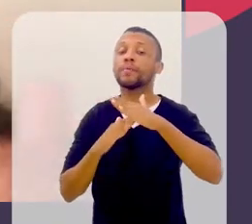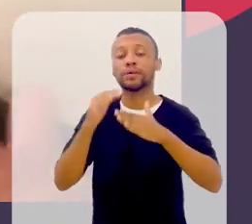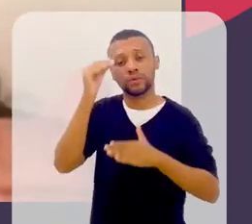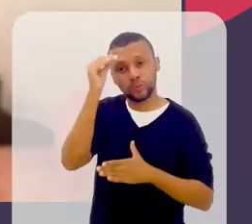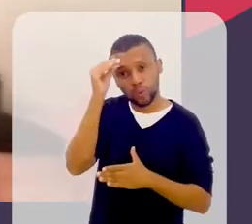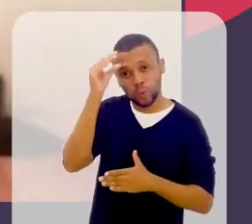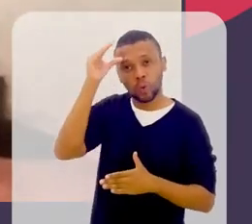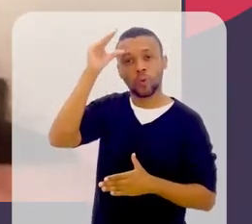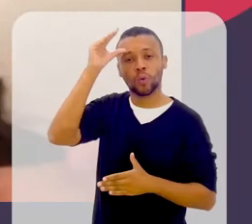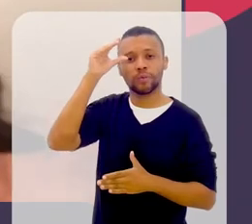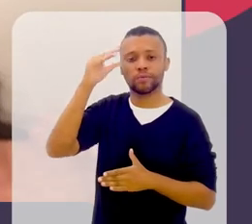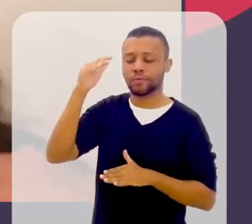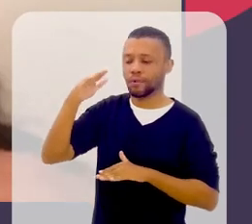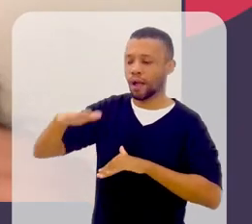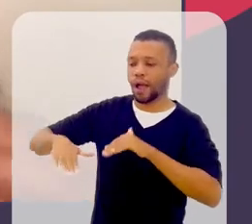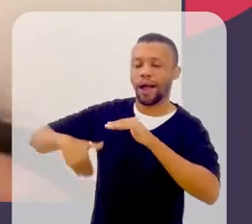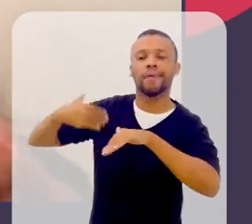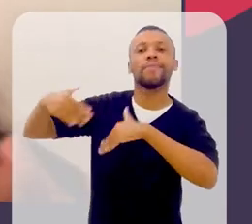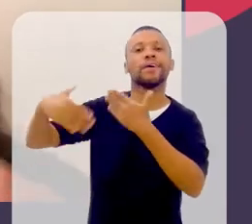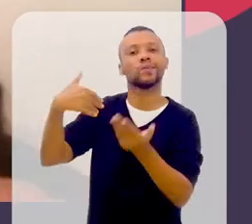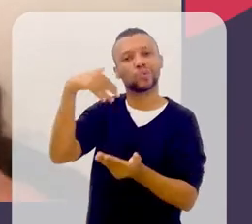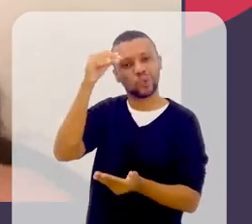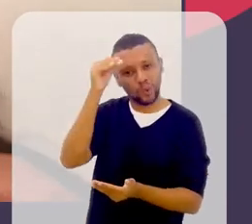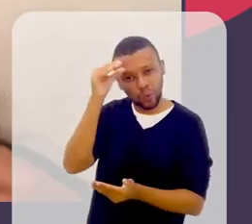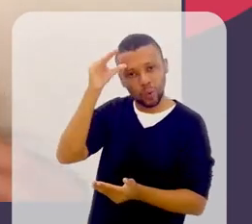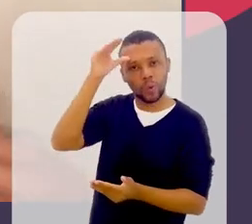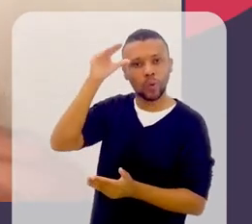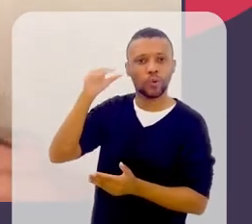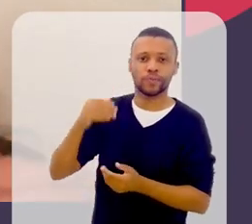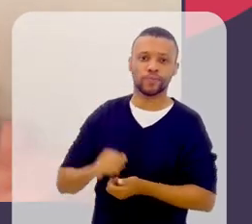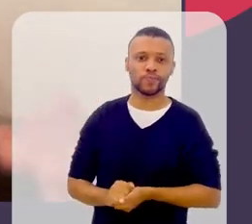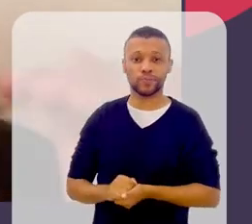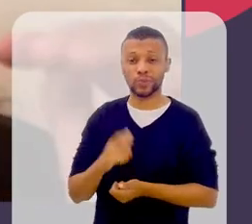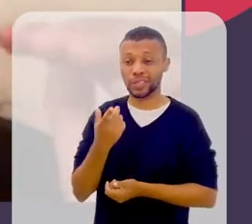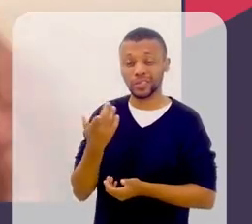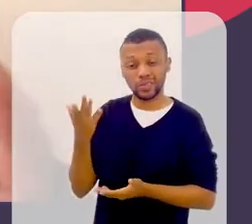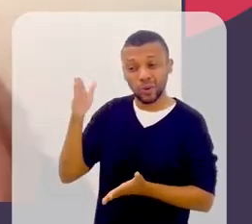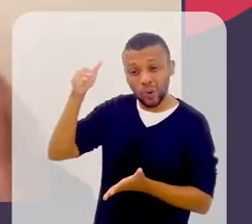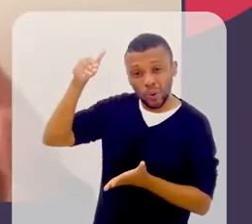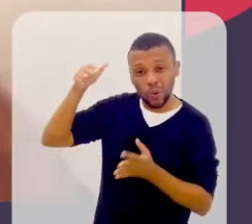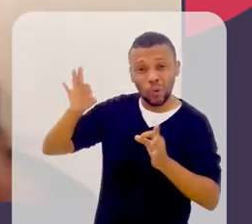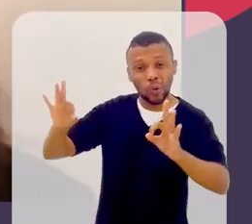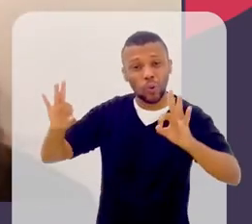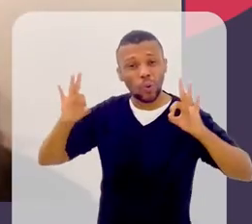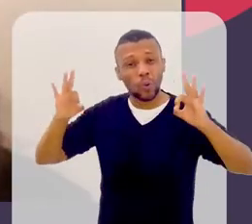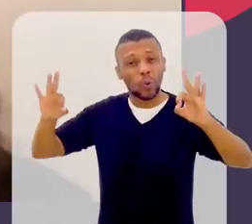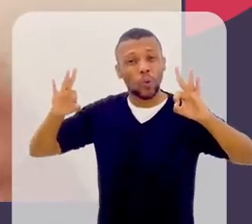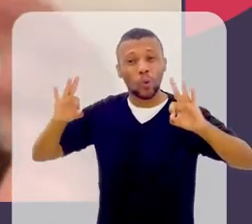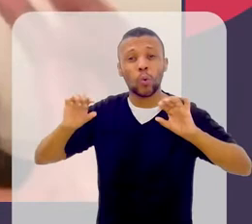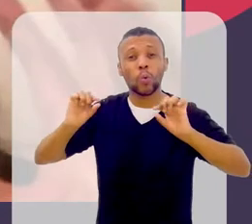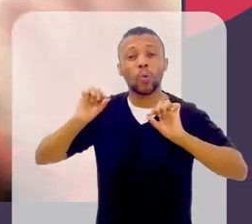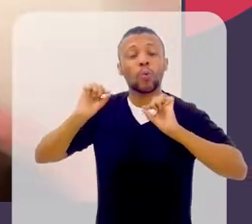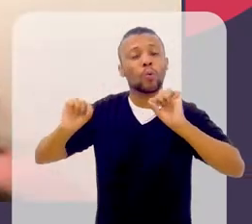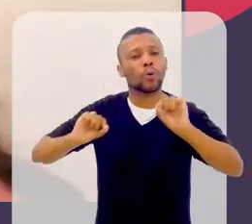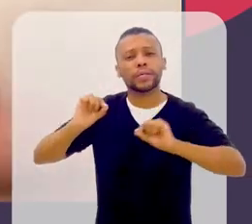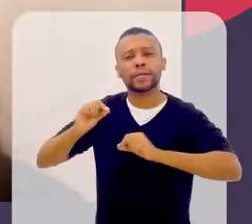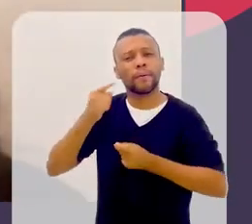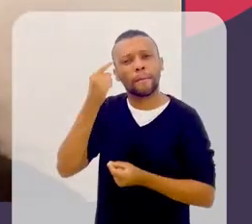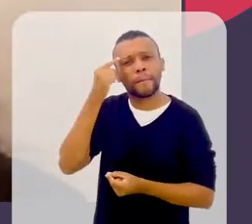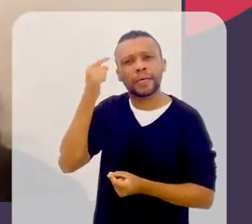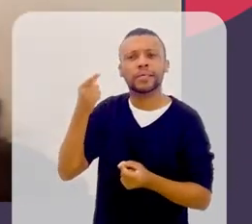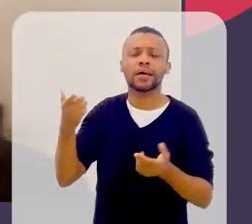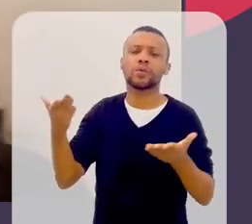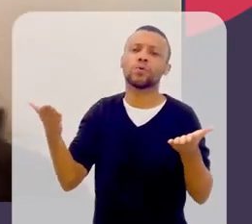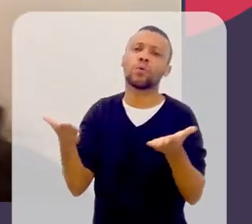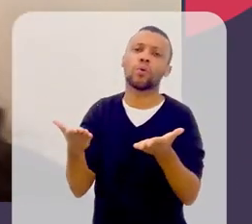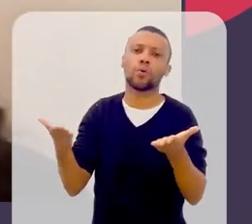com o limite do conhecimento, né, com o avanço do conhecimento, com o que é de última geração, com o que está sendo pensado hoje, o que